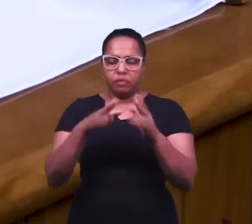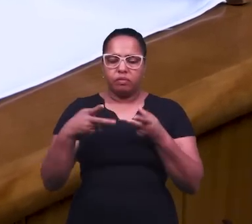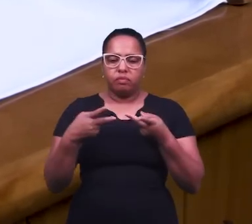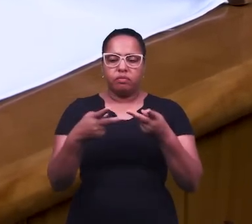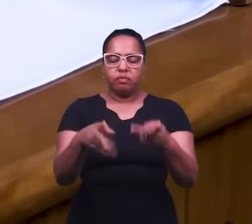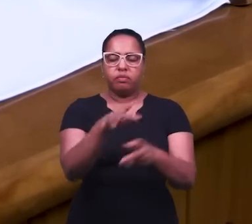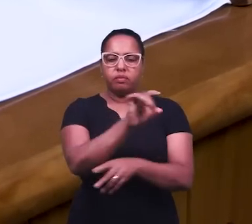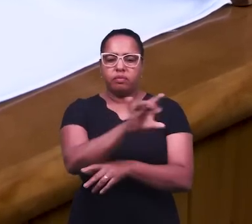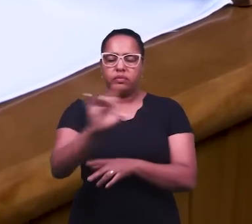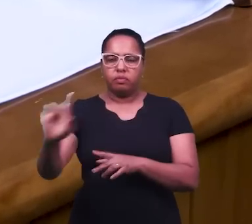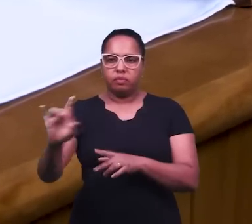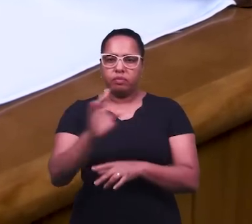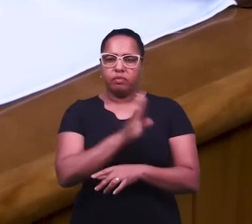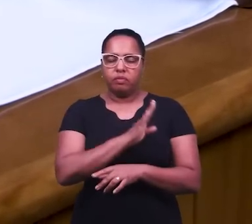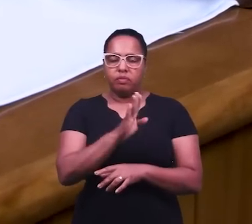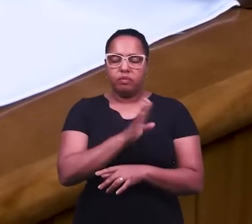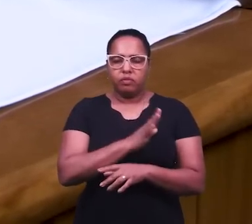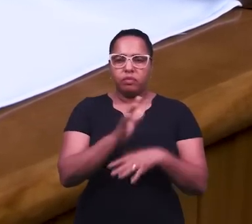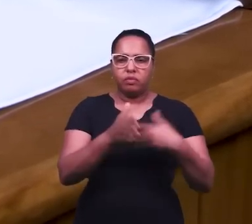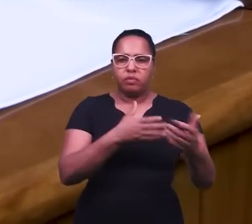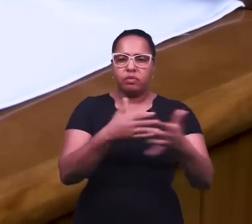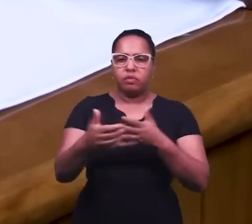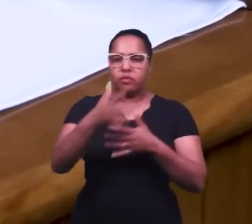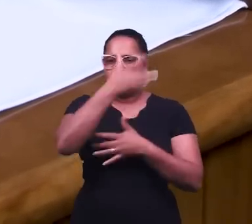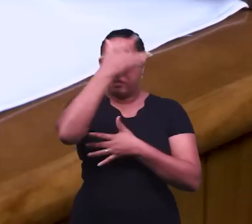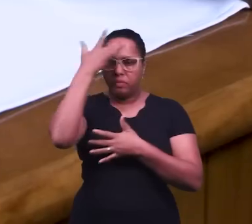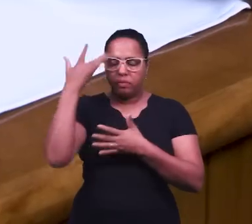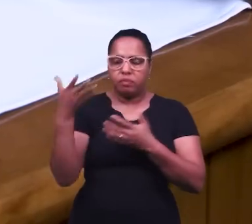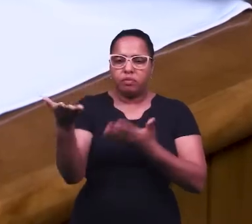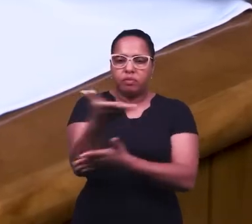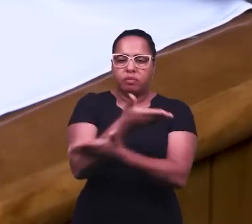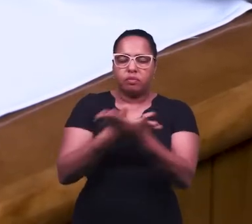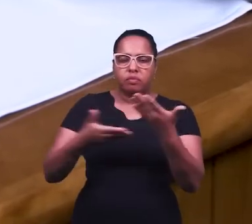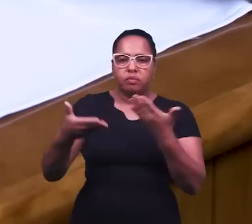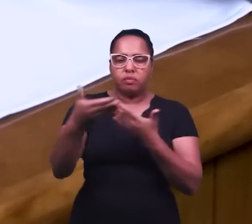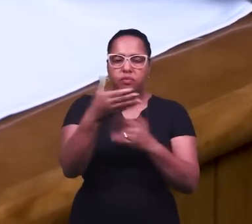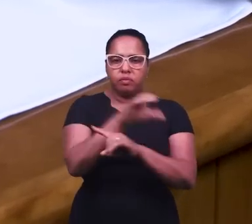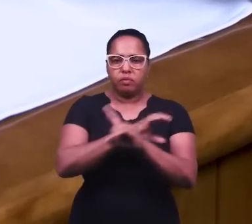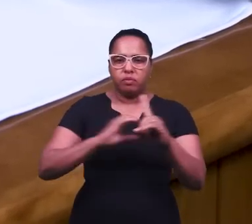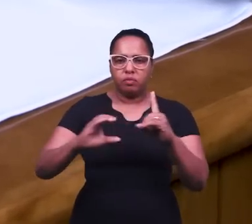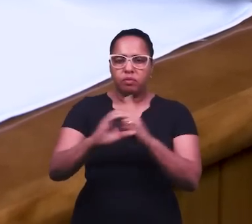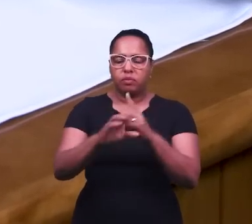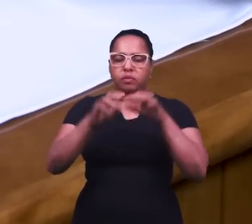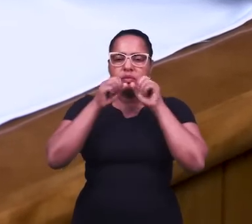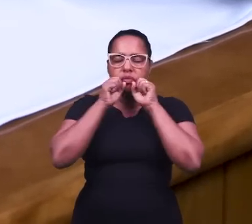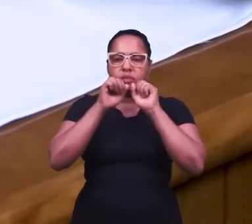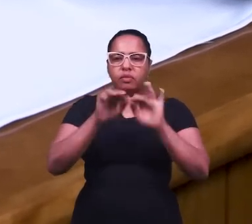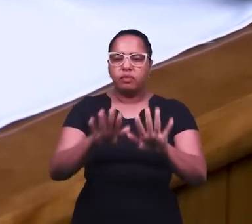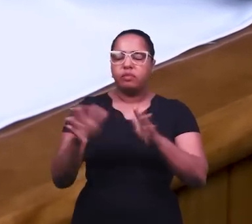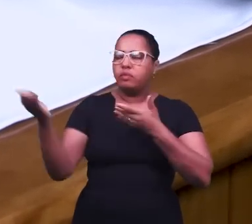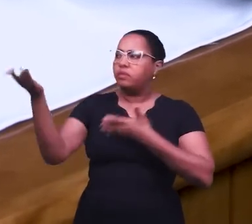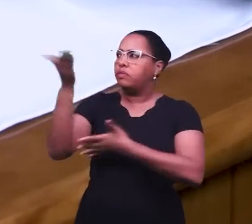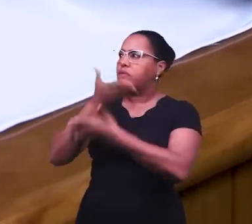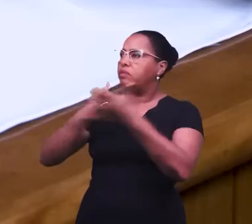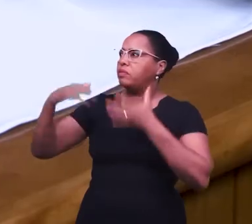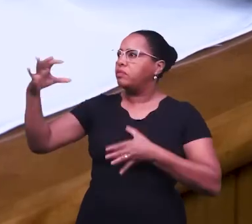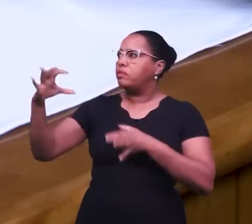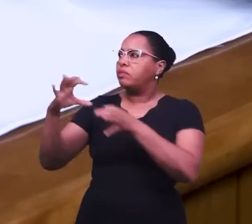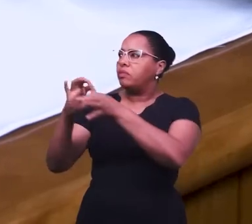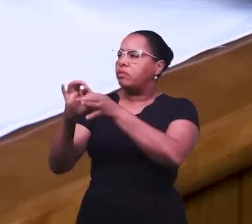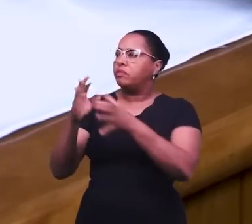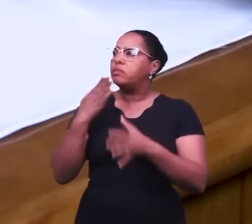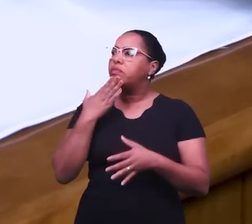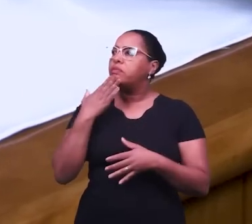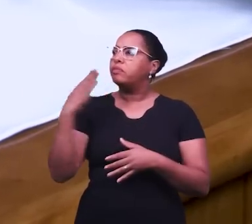que estejam aqueles que conosco nesta noite estão envolvidos neste culto. Abençoa, sim, da comunhão com o Senhor.